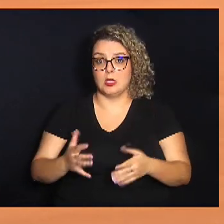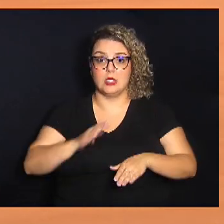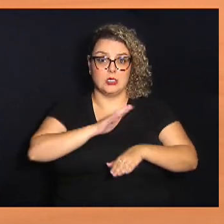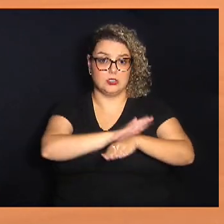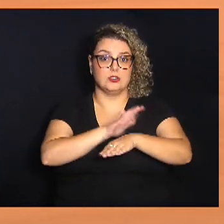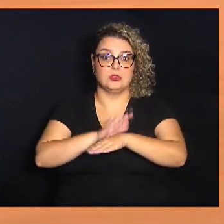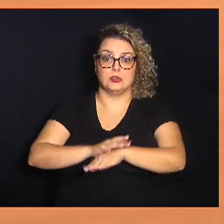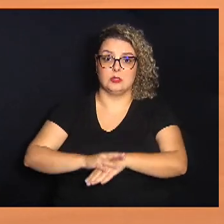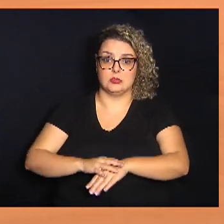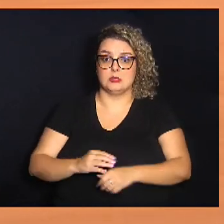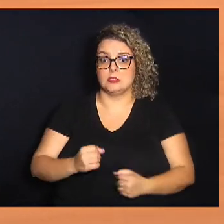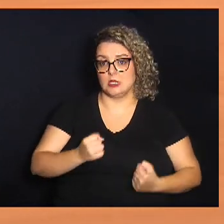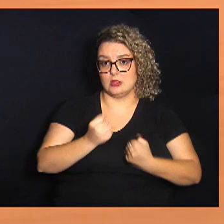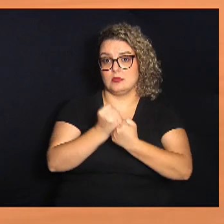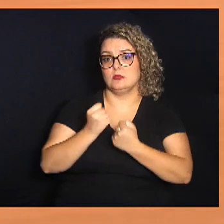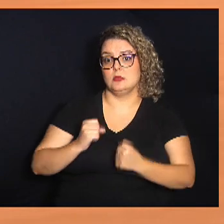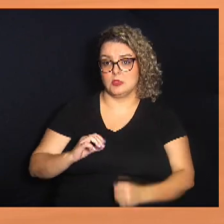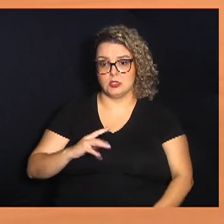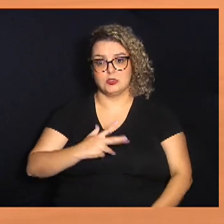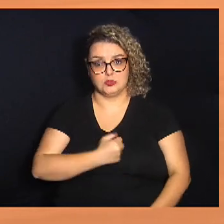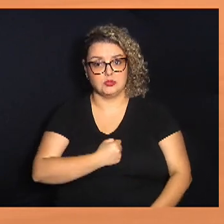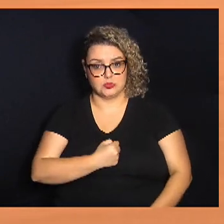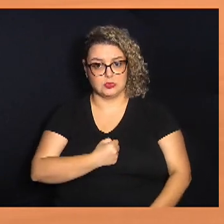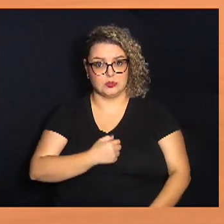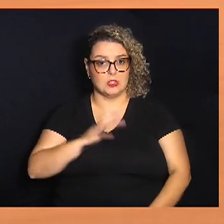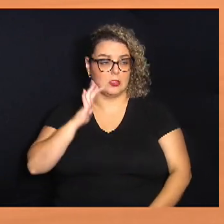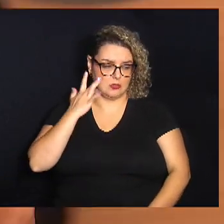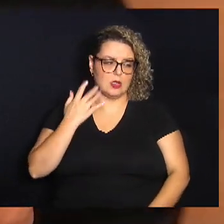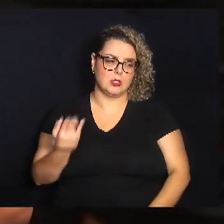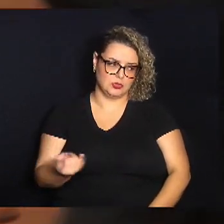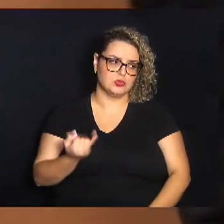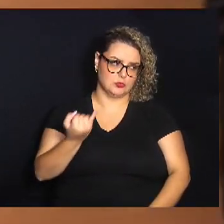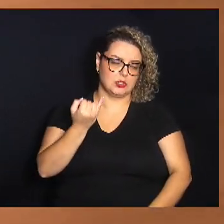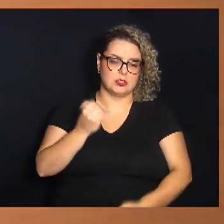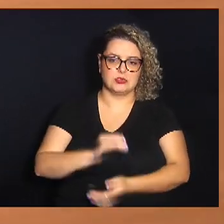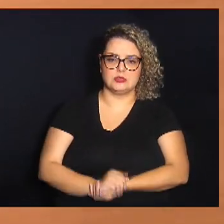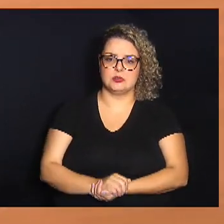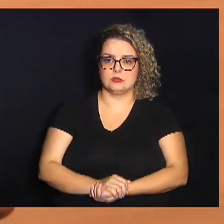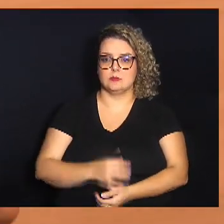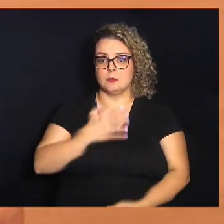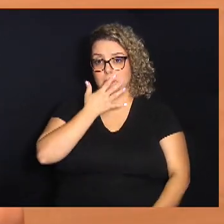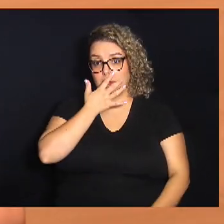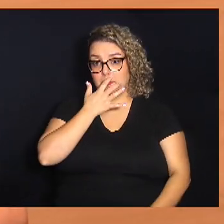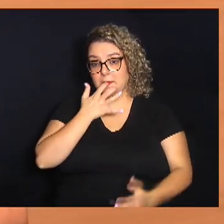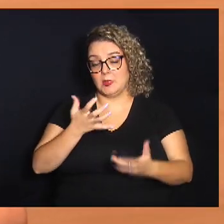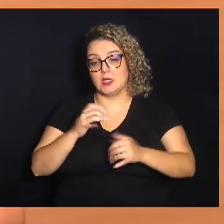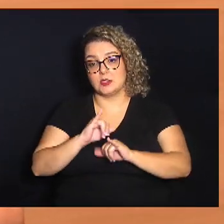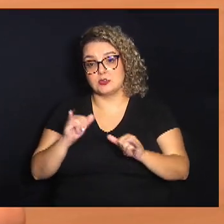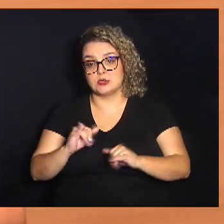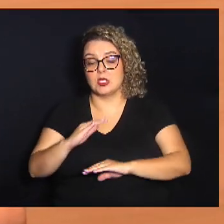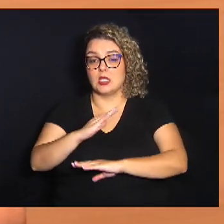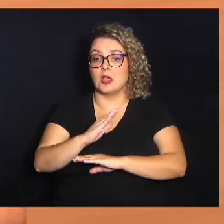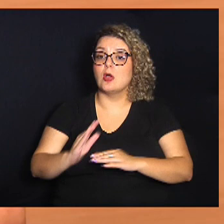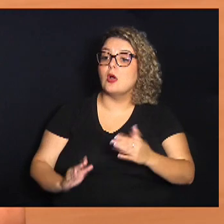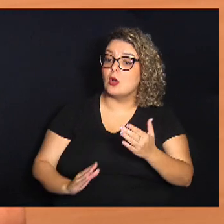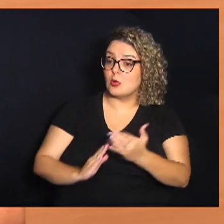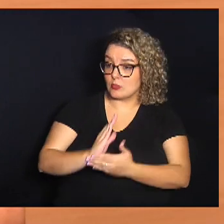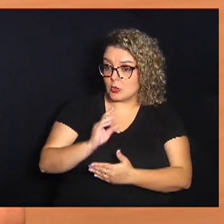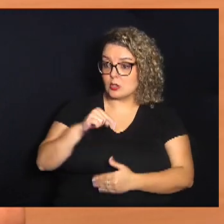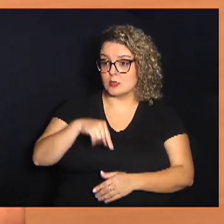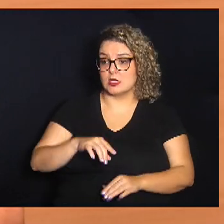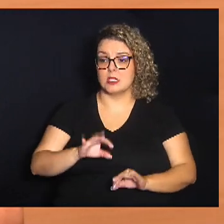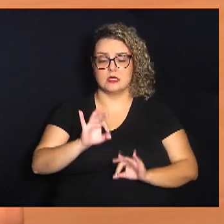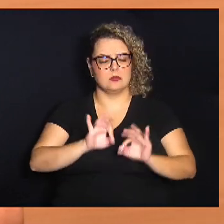e dar retaguarda a esse projeto, eu considero importante. Quero aqui dizer que a Câmara aprova esse projeto com a